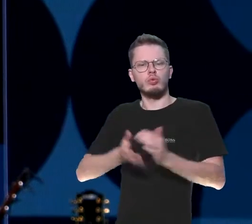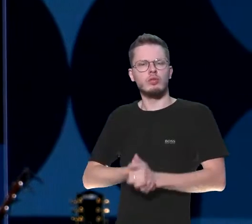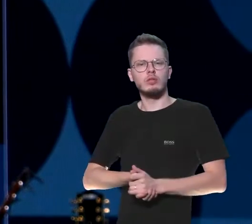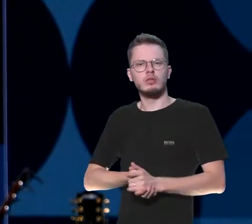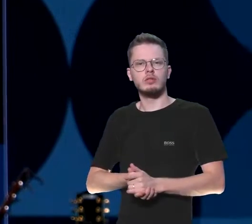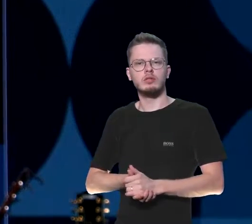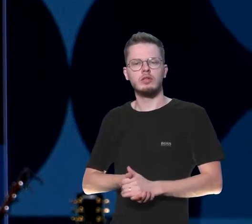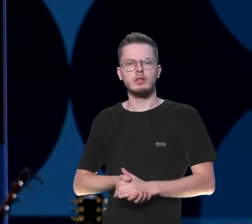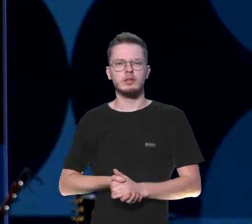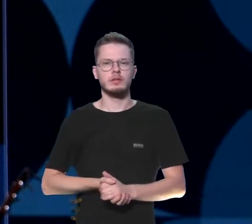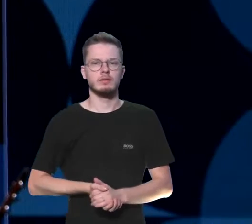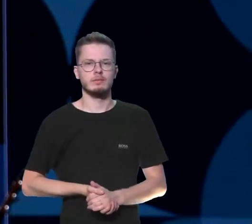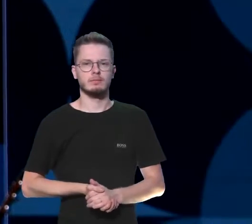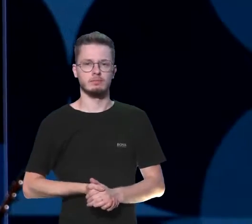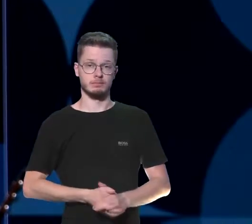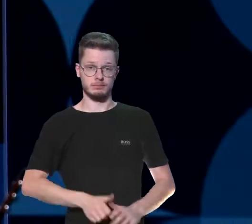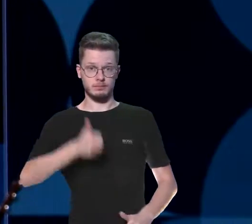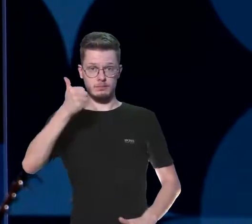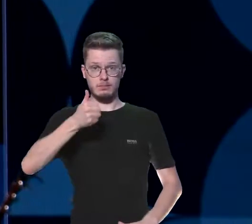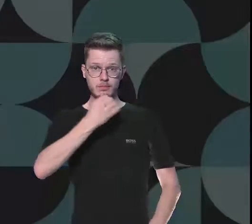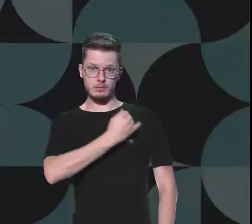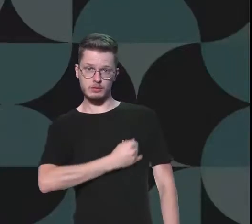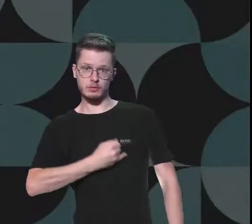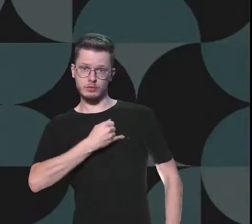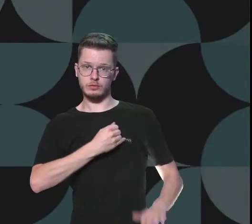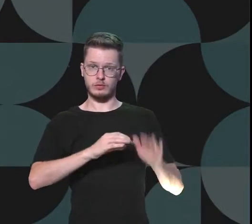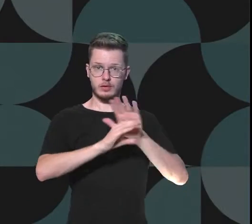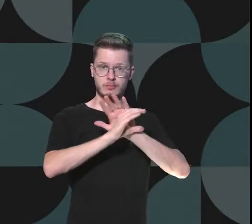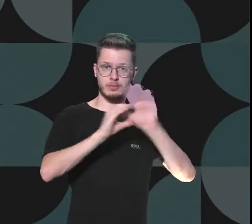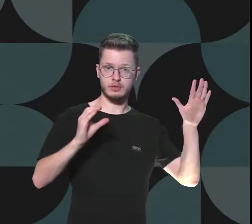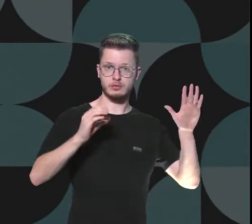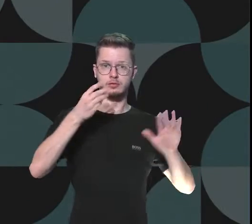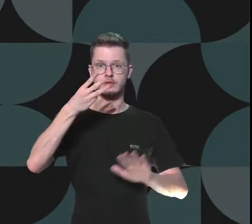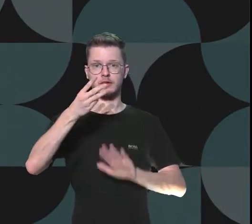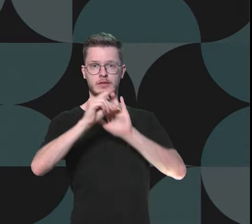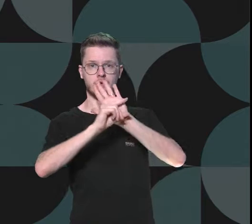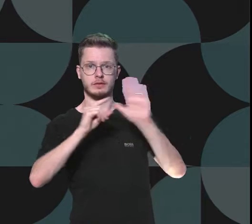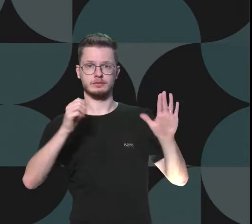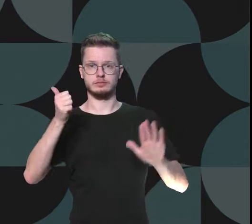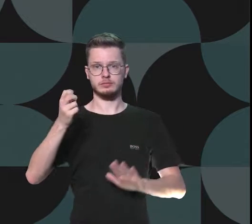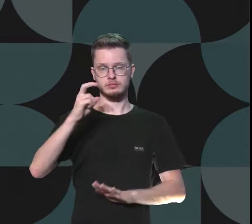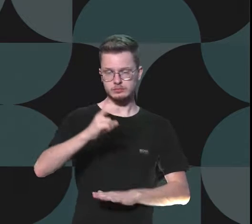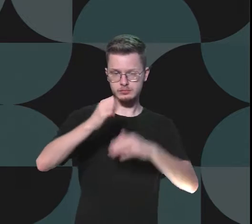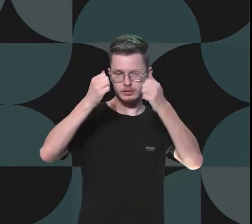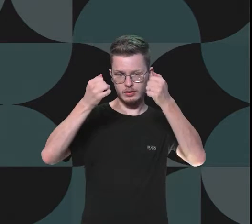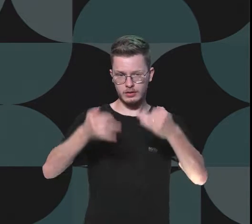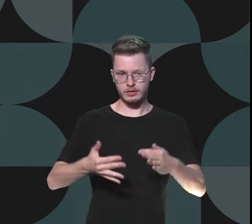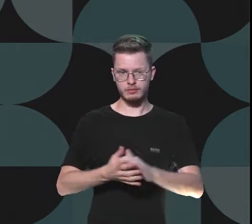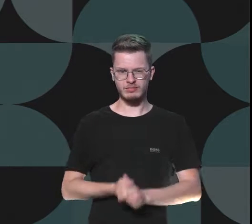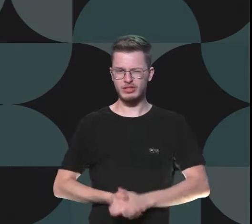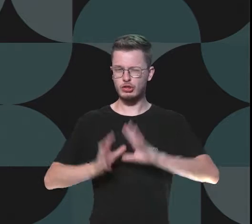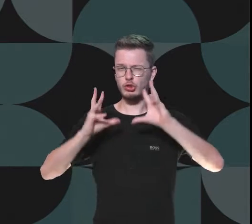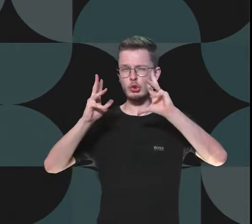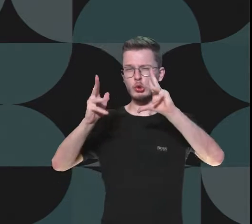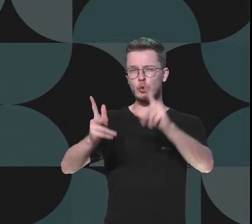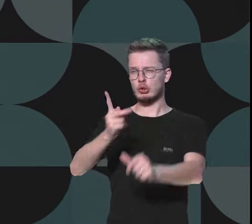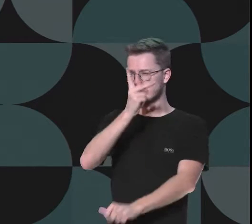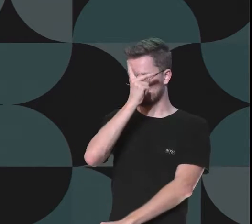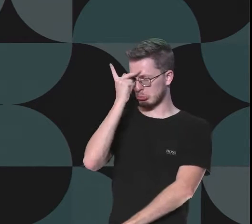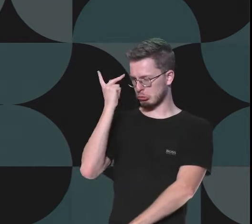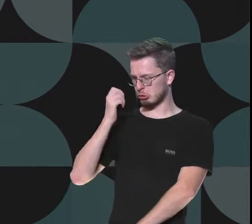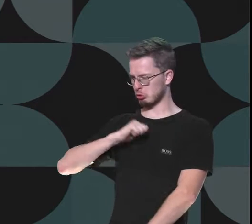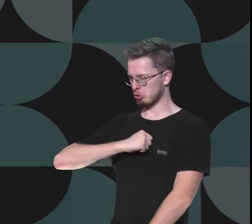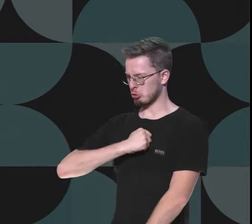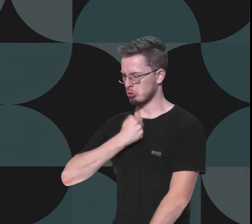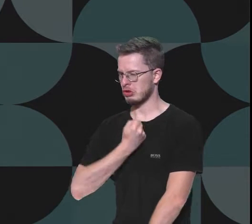João capítulo 3, versículo 15 vai dizer, todo aquele que odeia a seu irmão é